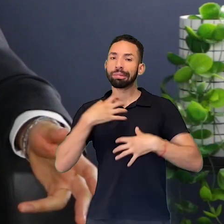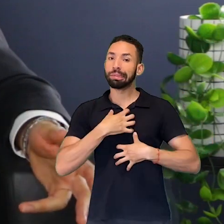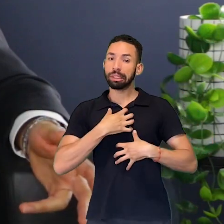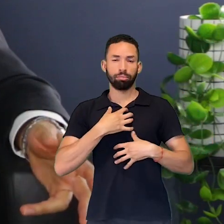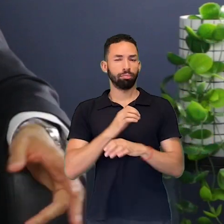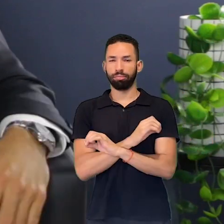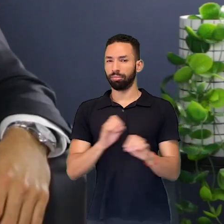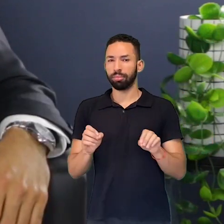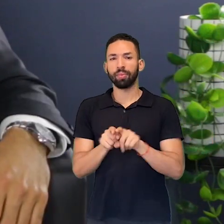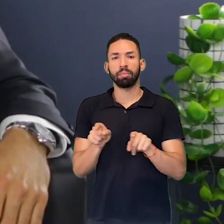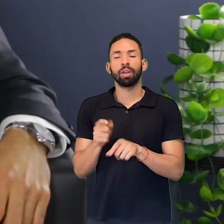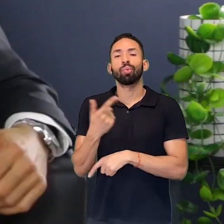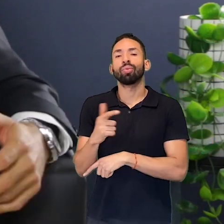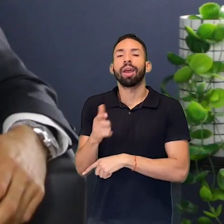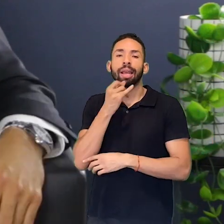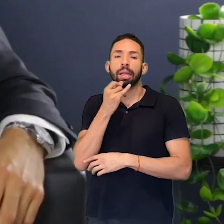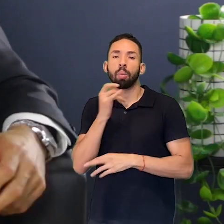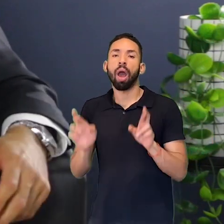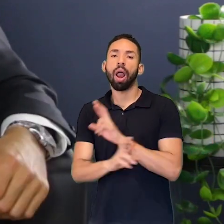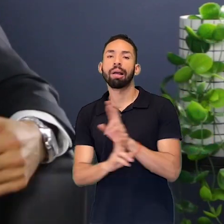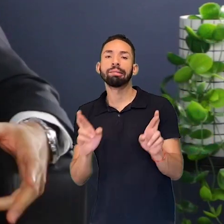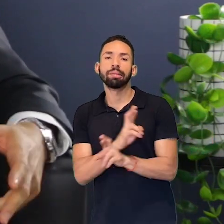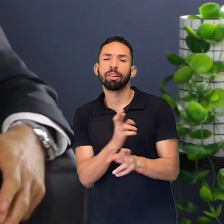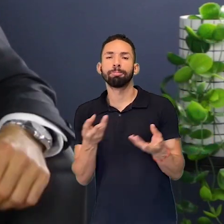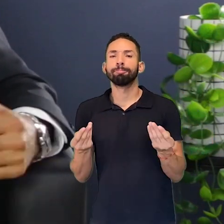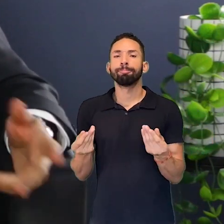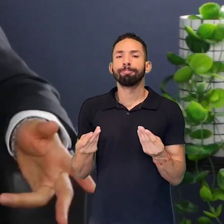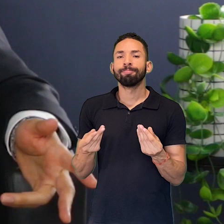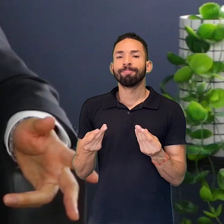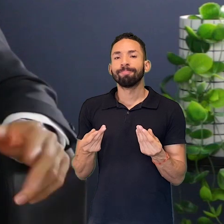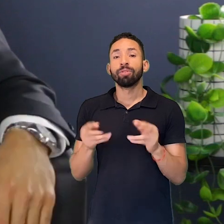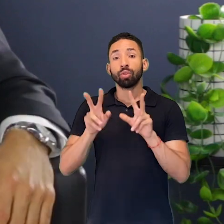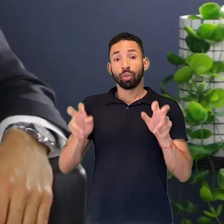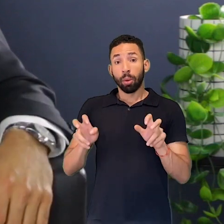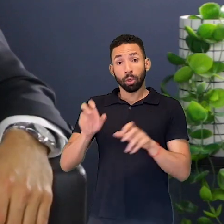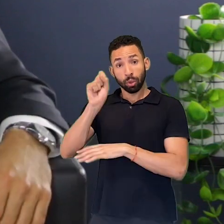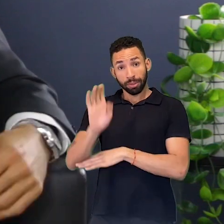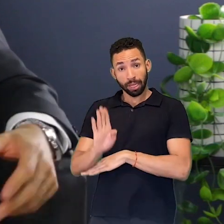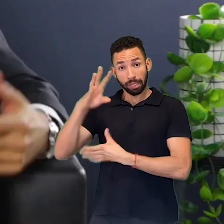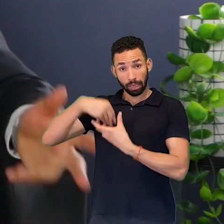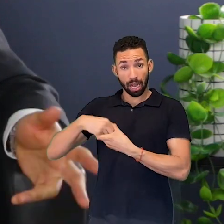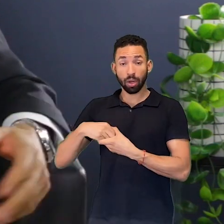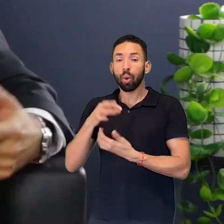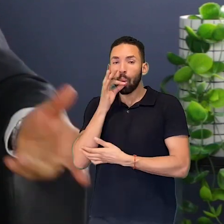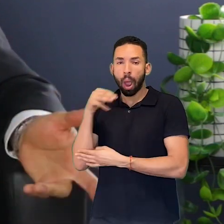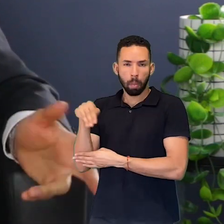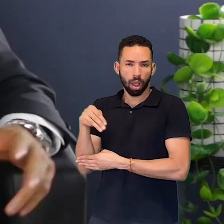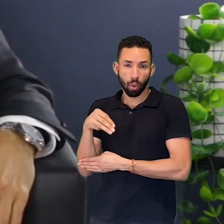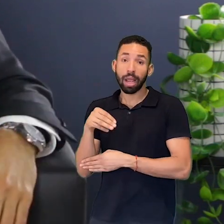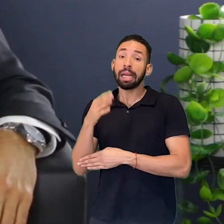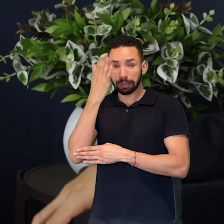psicoativo em relação à pessoa, não tem relação com a substância psicotrópica